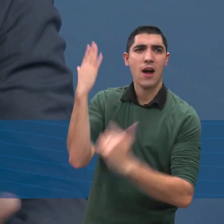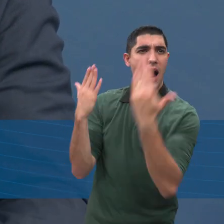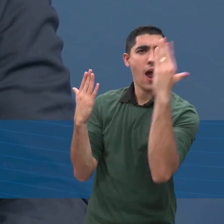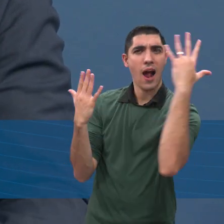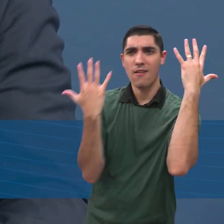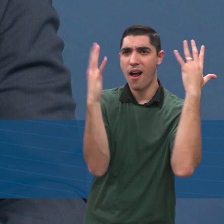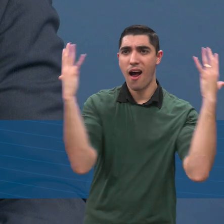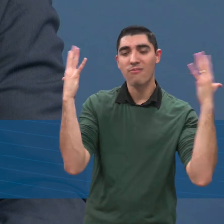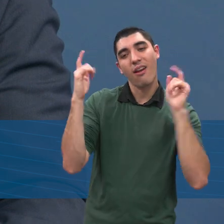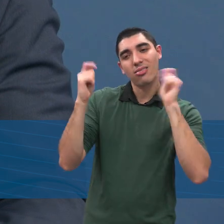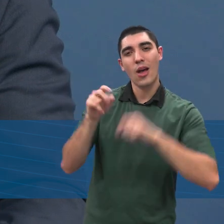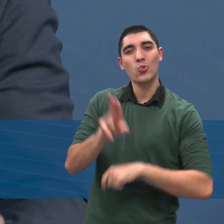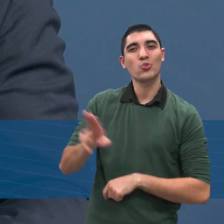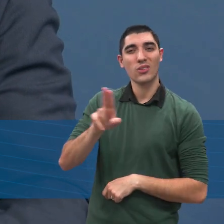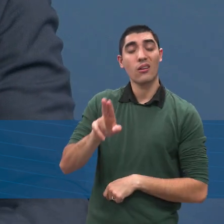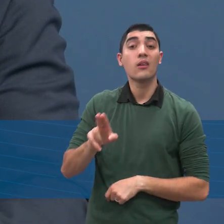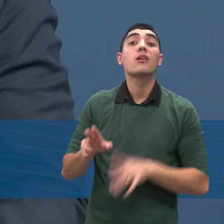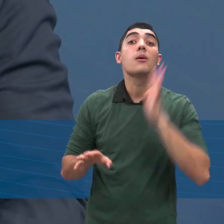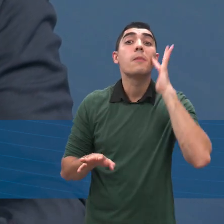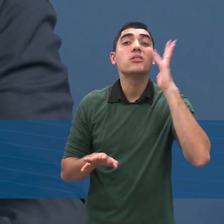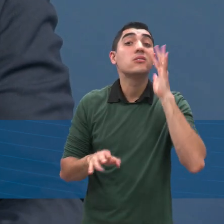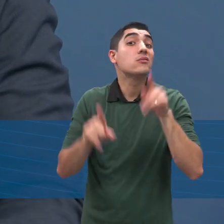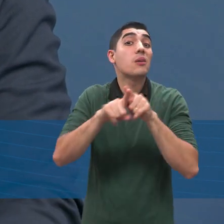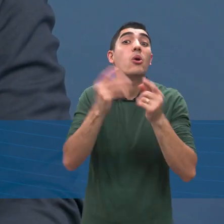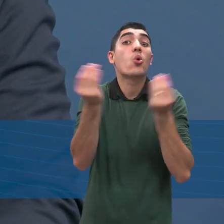fazer transporte se você não tem